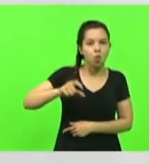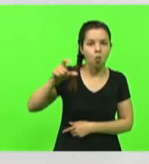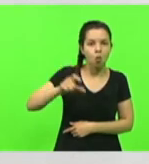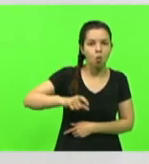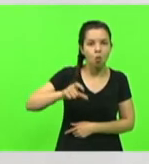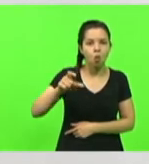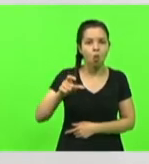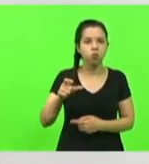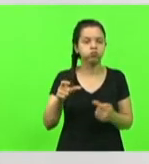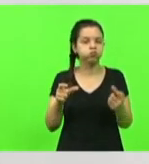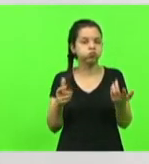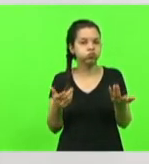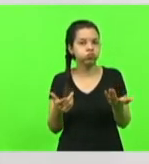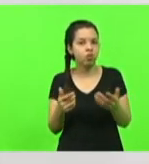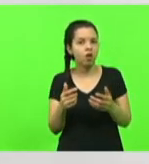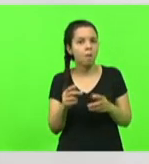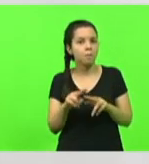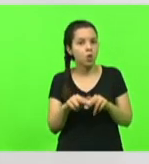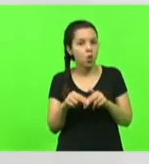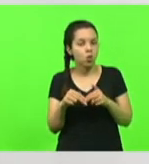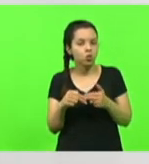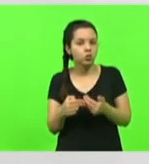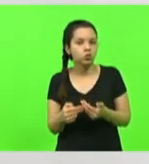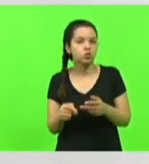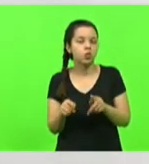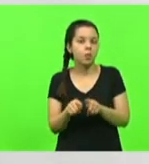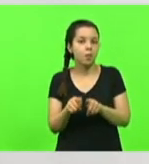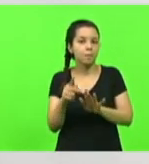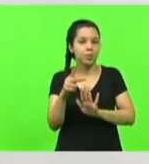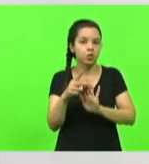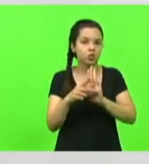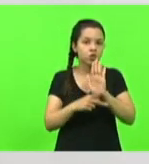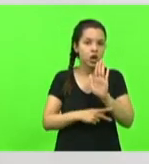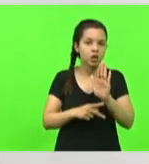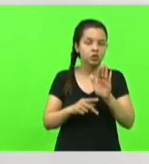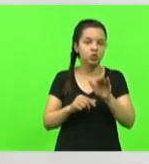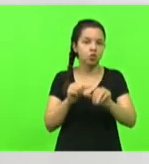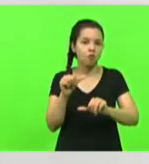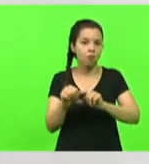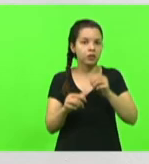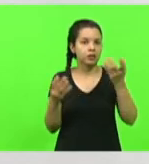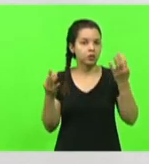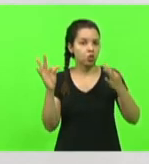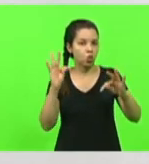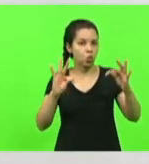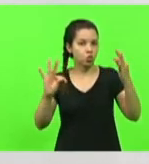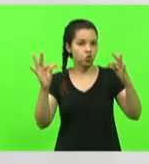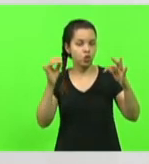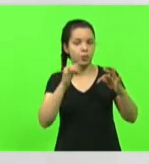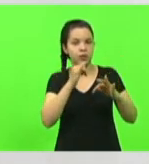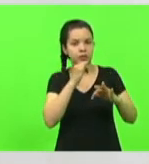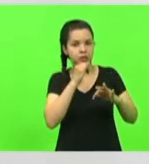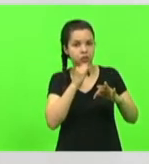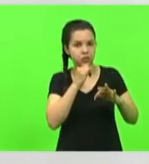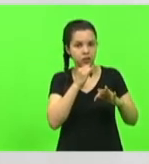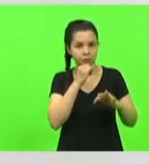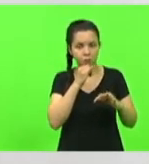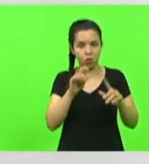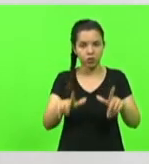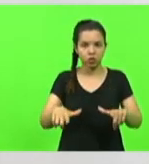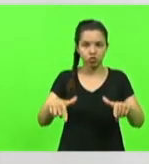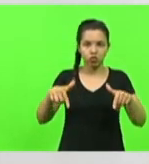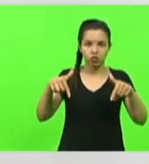transformação tecnológica. Há exemplo da missão de certificar os digitais e do